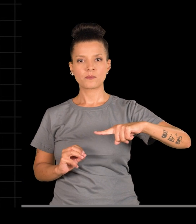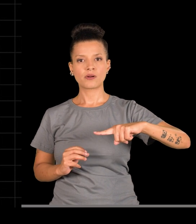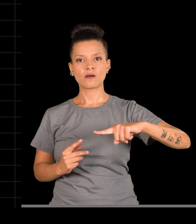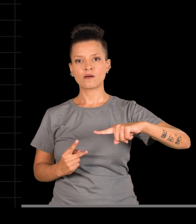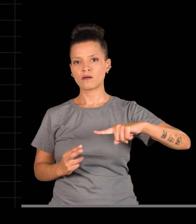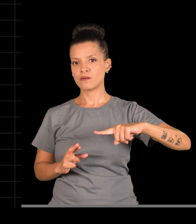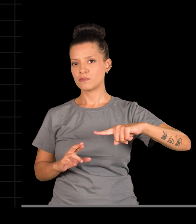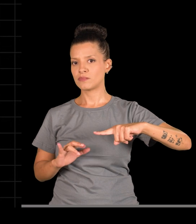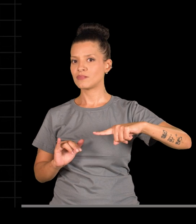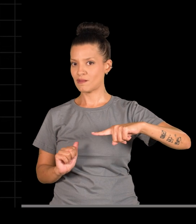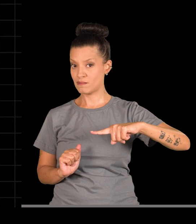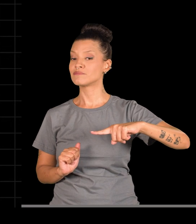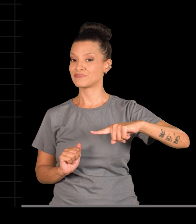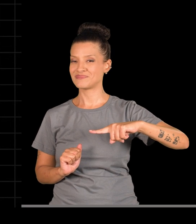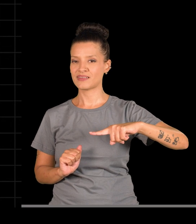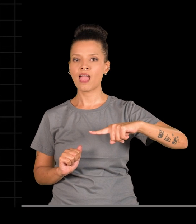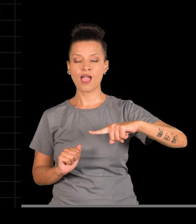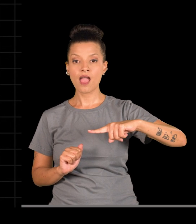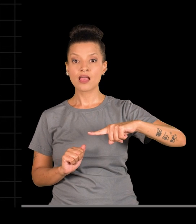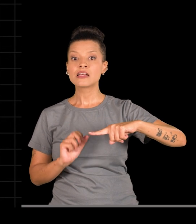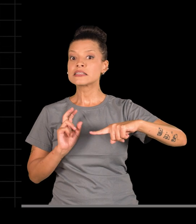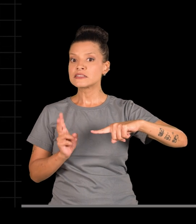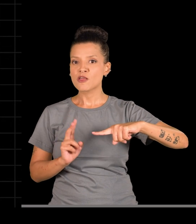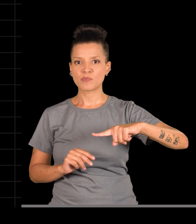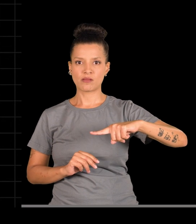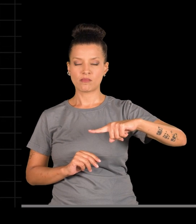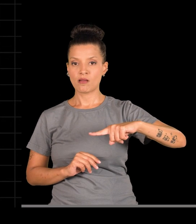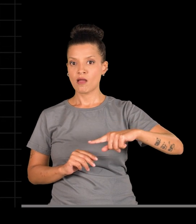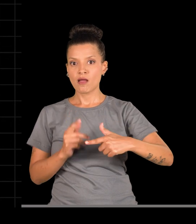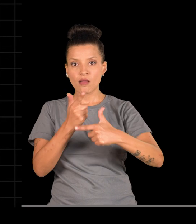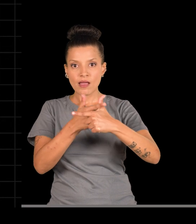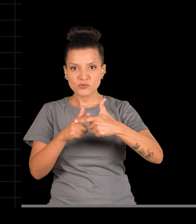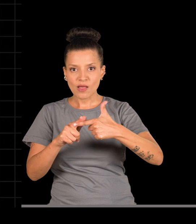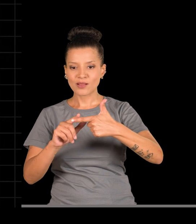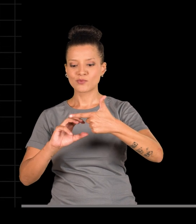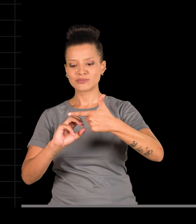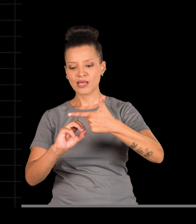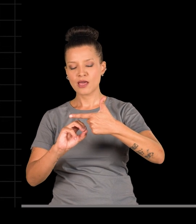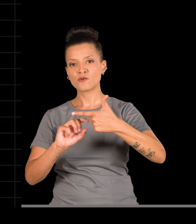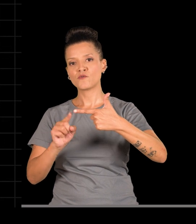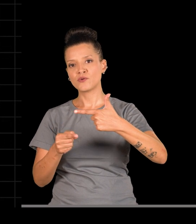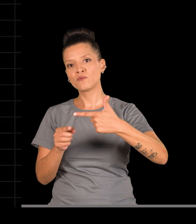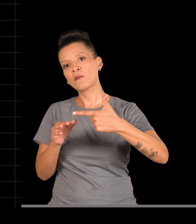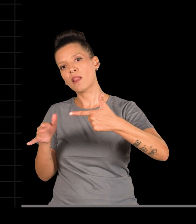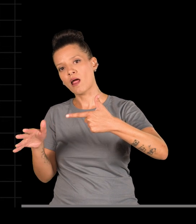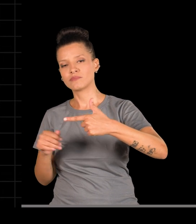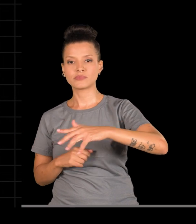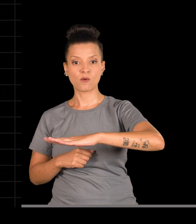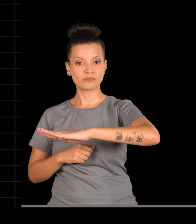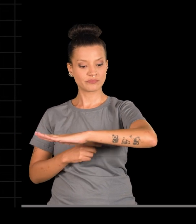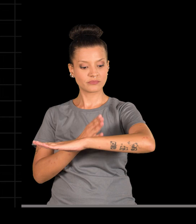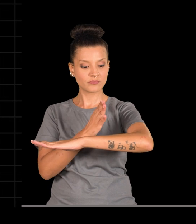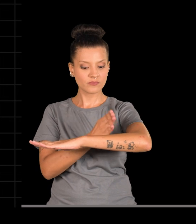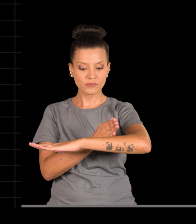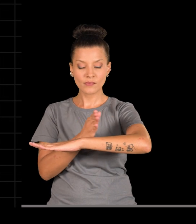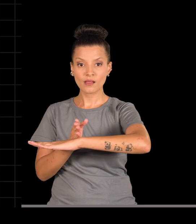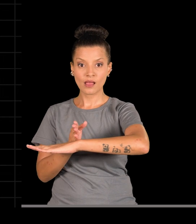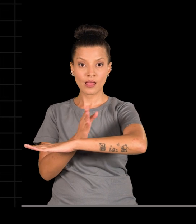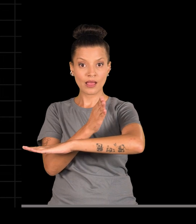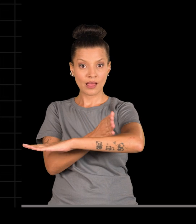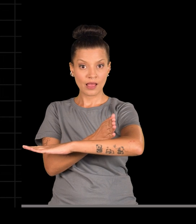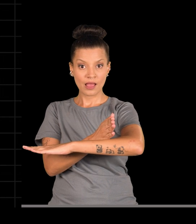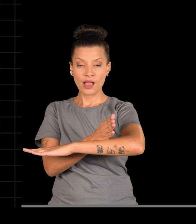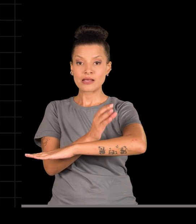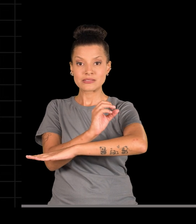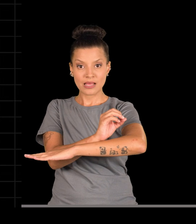Lembra que a gente acabou de explicar isso daí? Sempre que eu tiver isso, o resultado da divisão vai dar um número entre 0 e 1. Então eu sei que 1 terço vai estar aqui, ó,